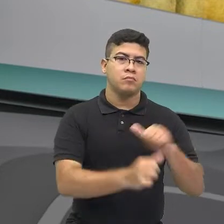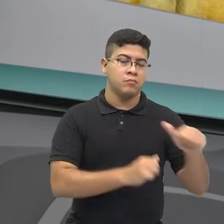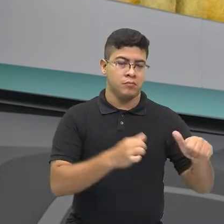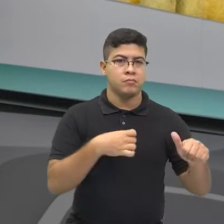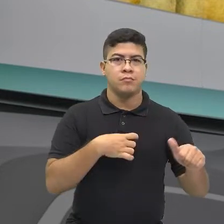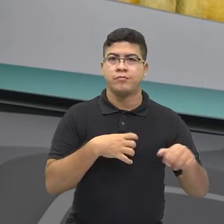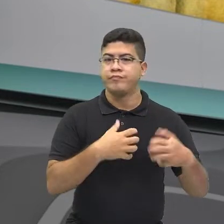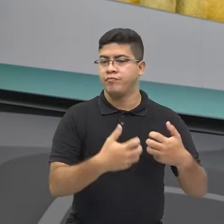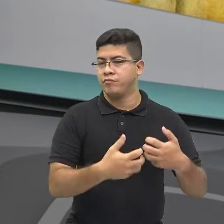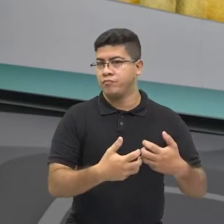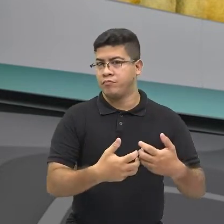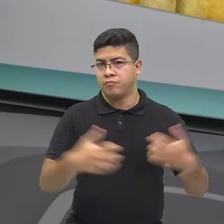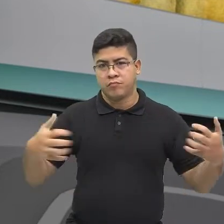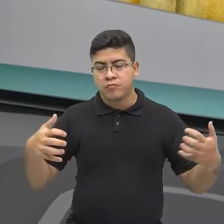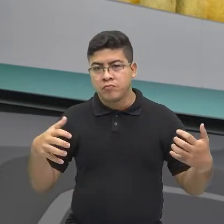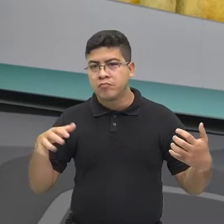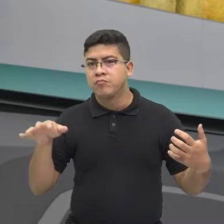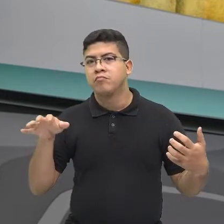clássico